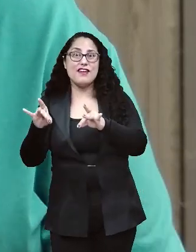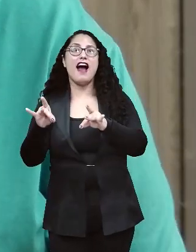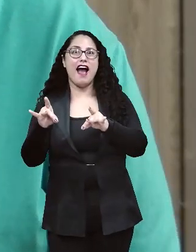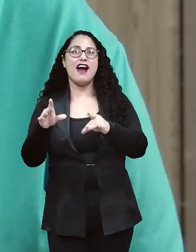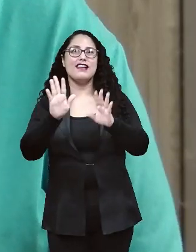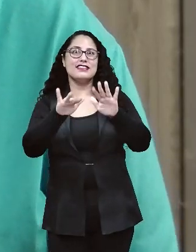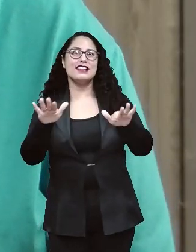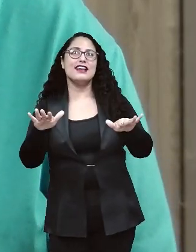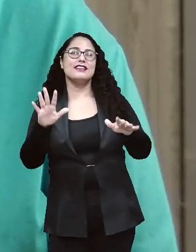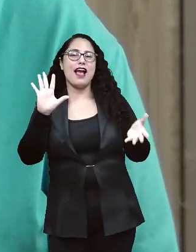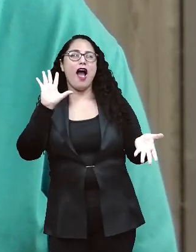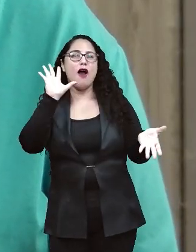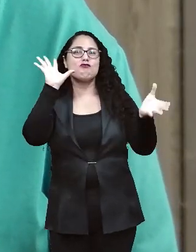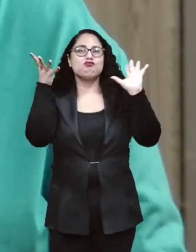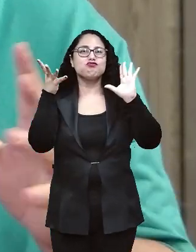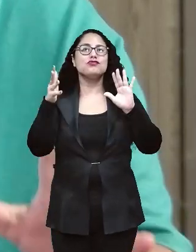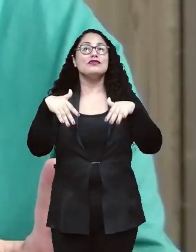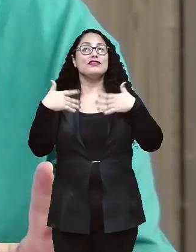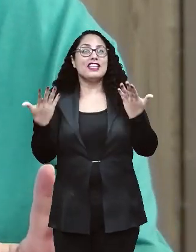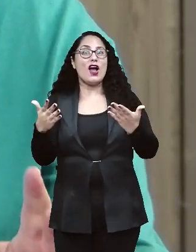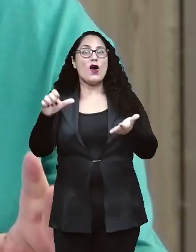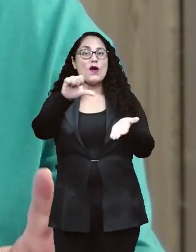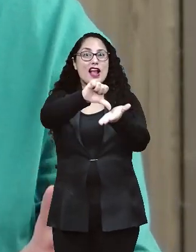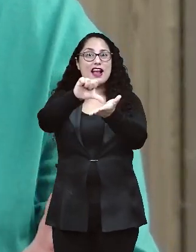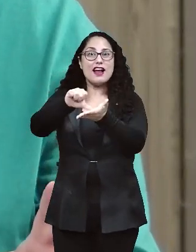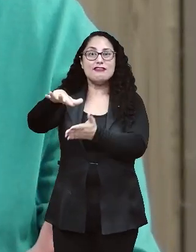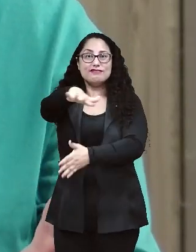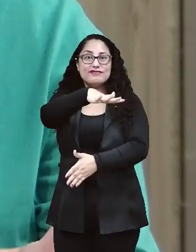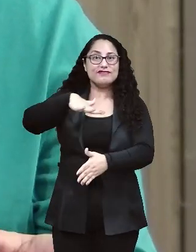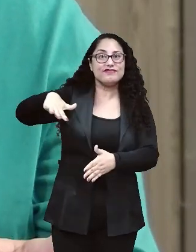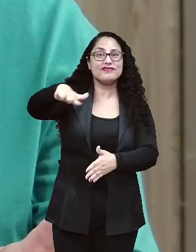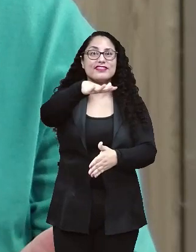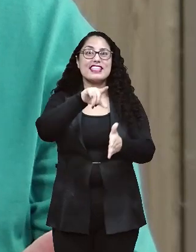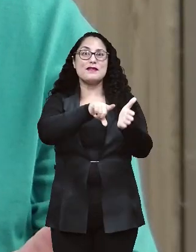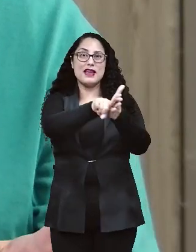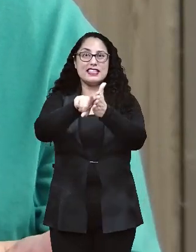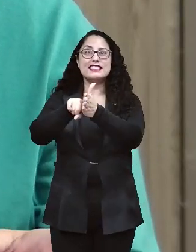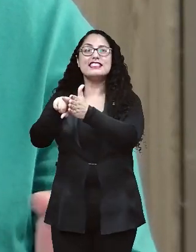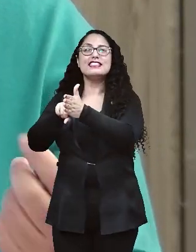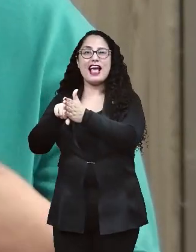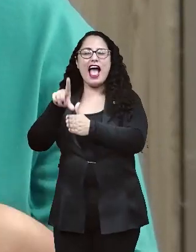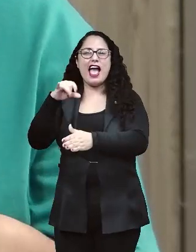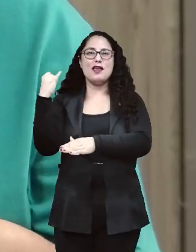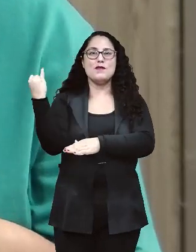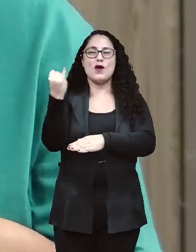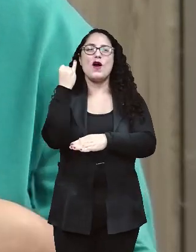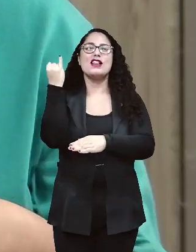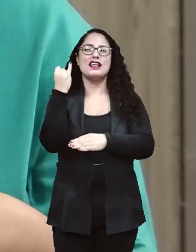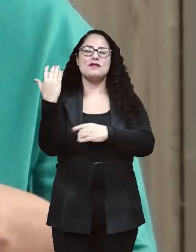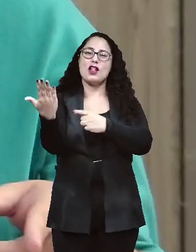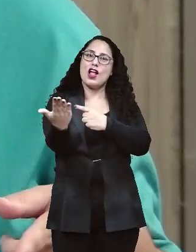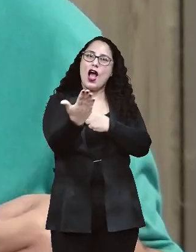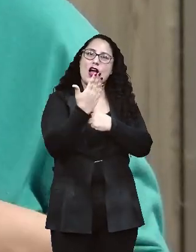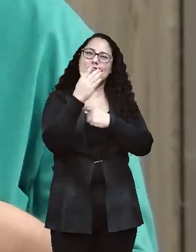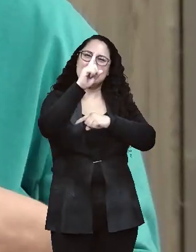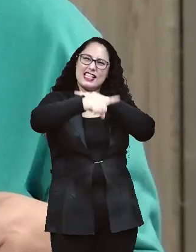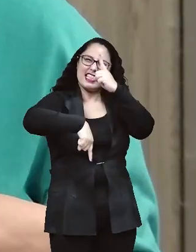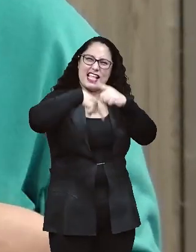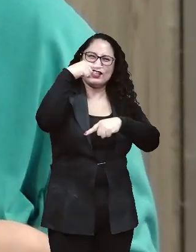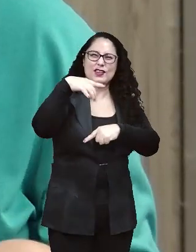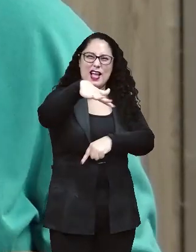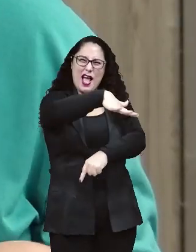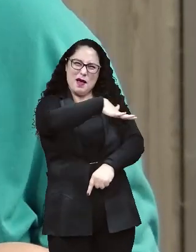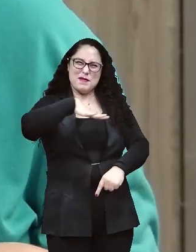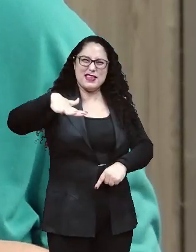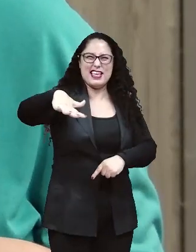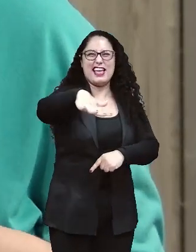né? Então, esse campo de pesquisa eu entendo ser muito importante para nos ajudar a transformar esse